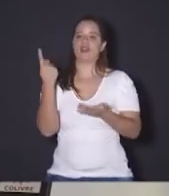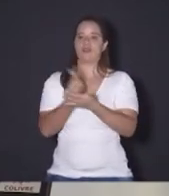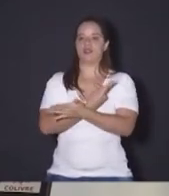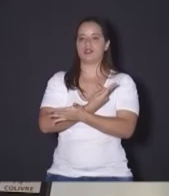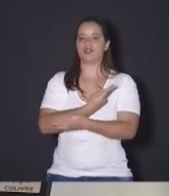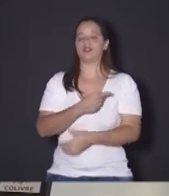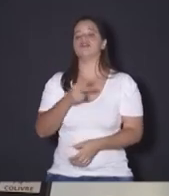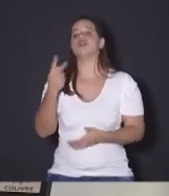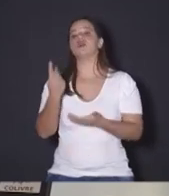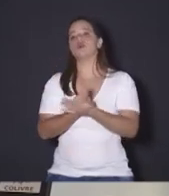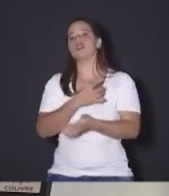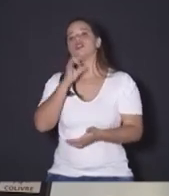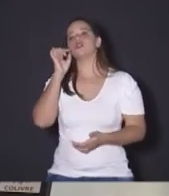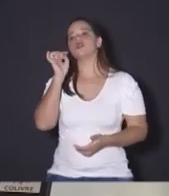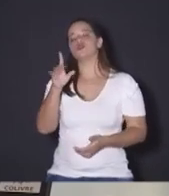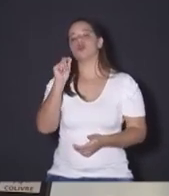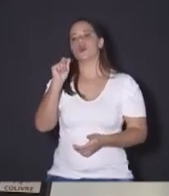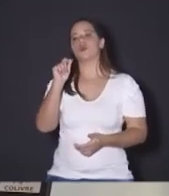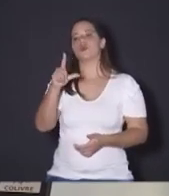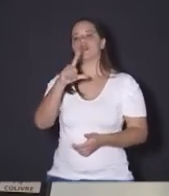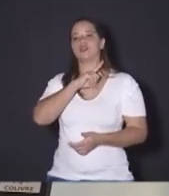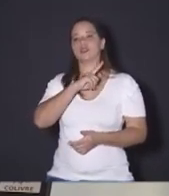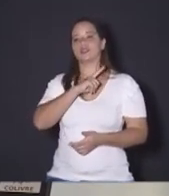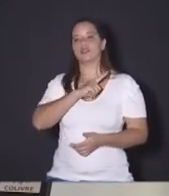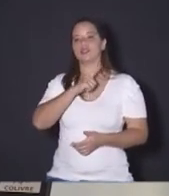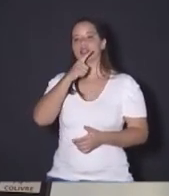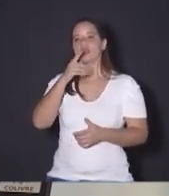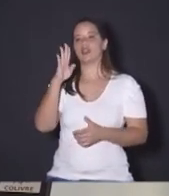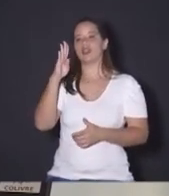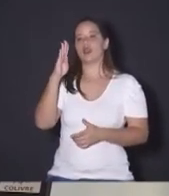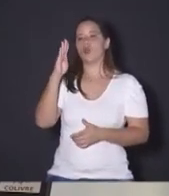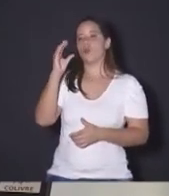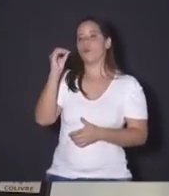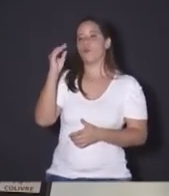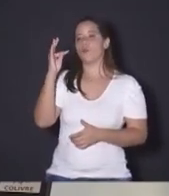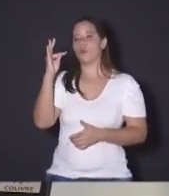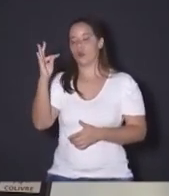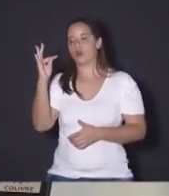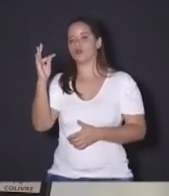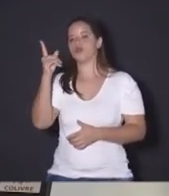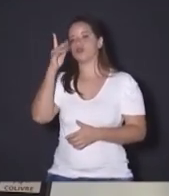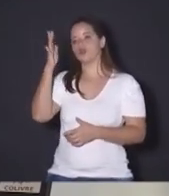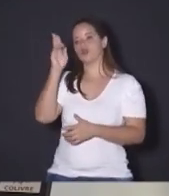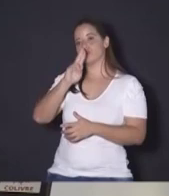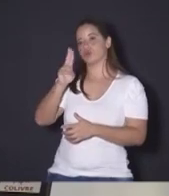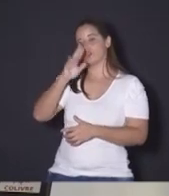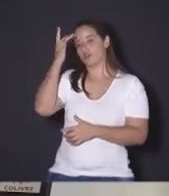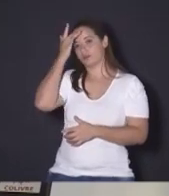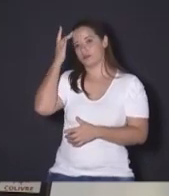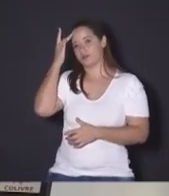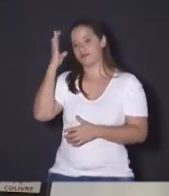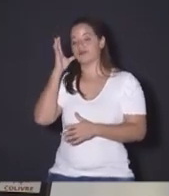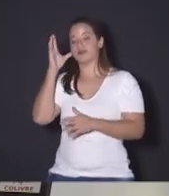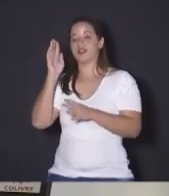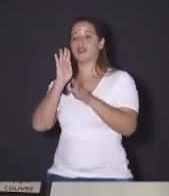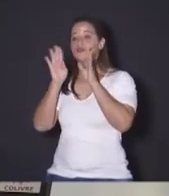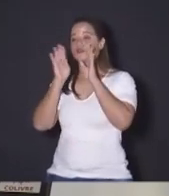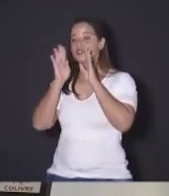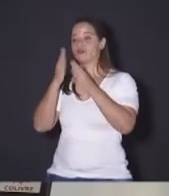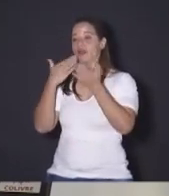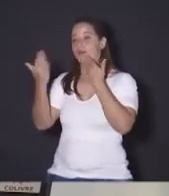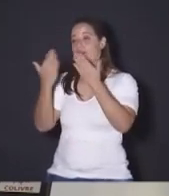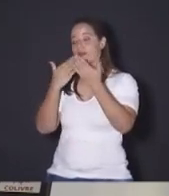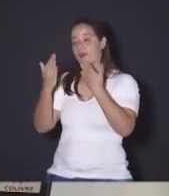que vai acontecer apenas é que existe tirar um bote o usuário de chat no mensagem onde as